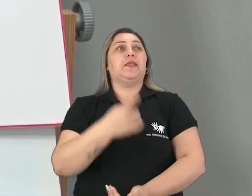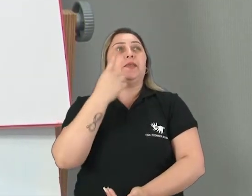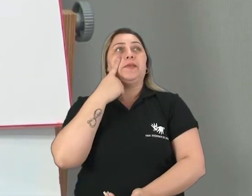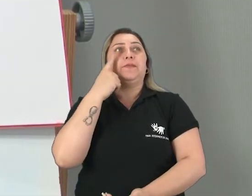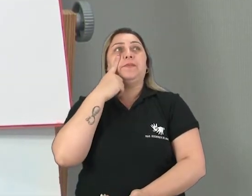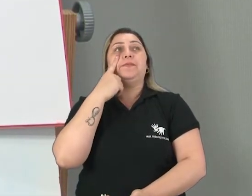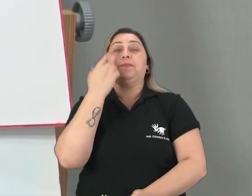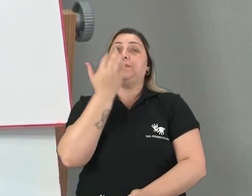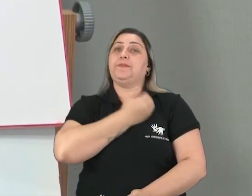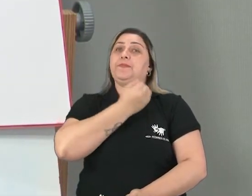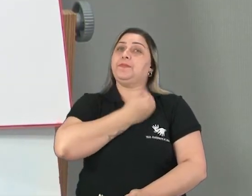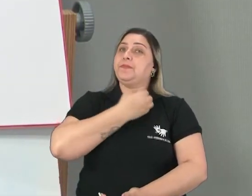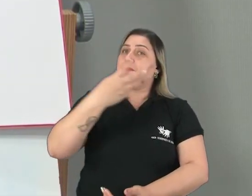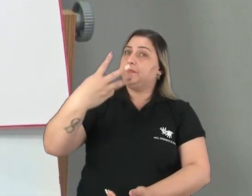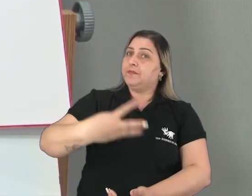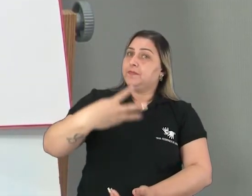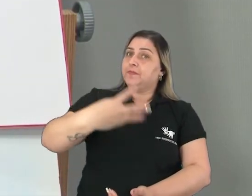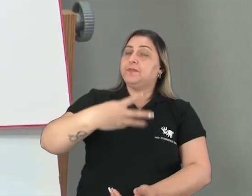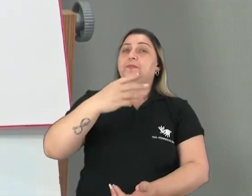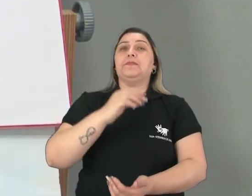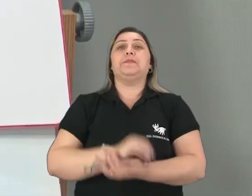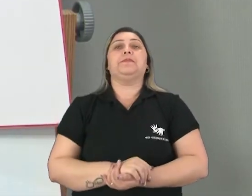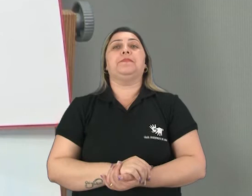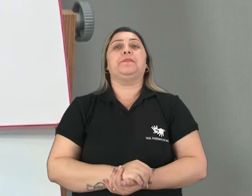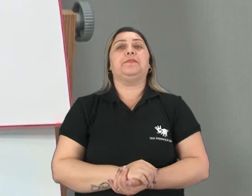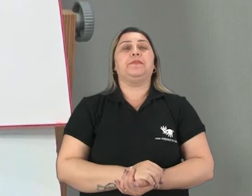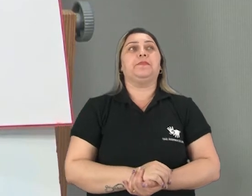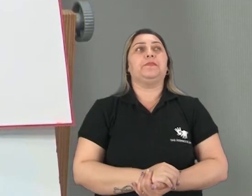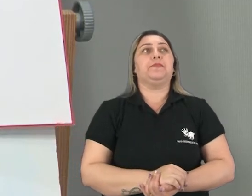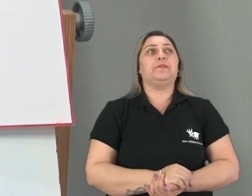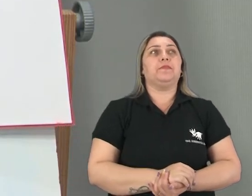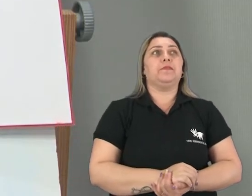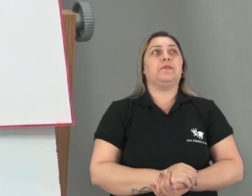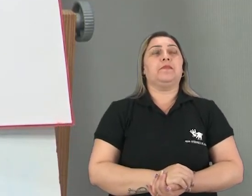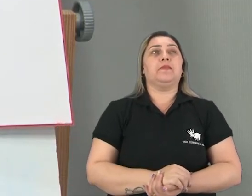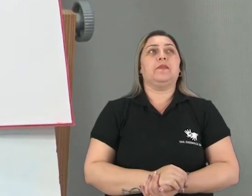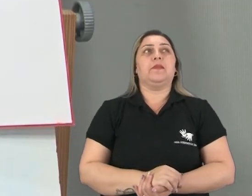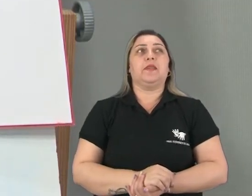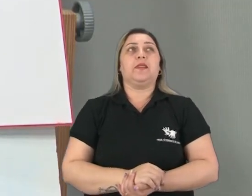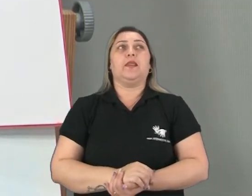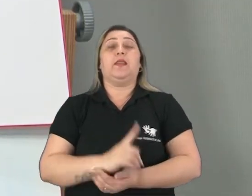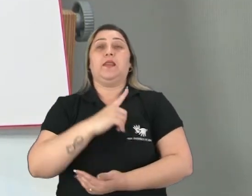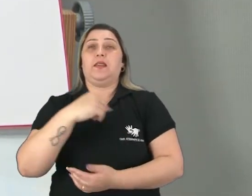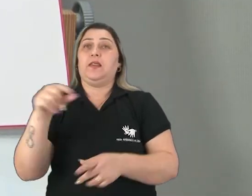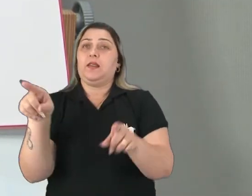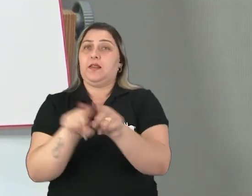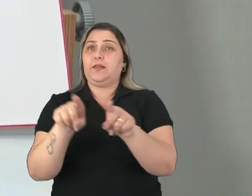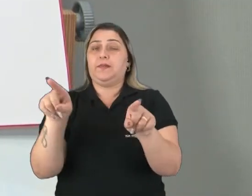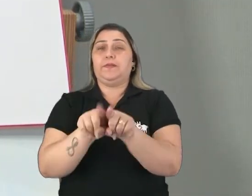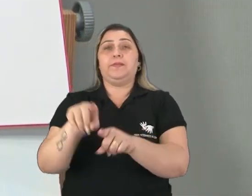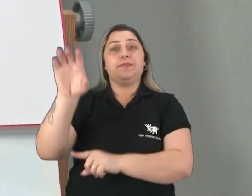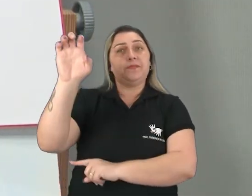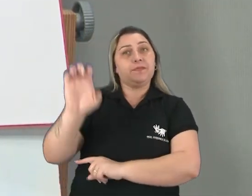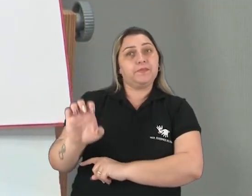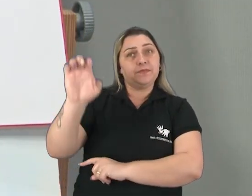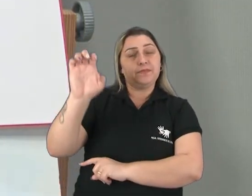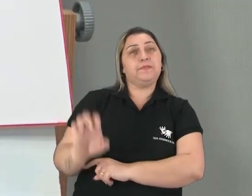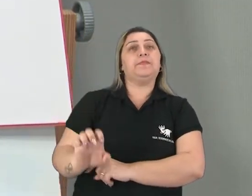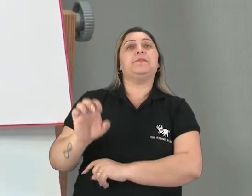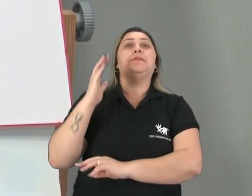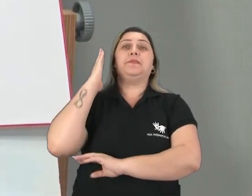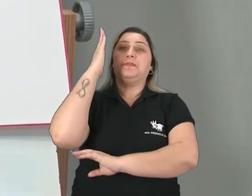caminho número 3. O caminho número 3 sai também pela esquerda,